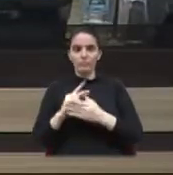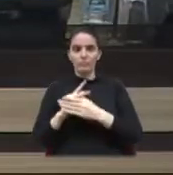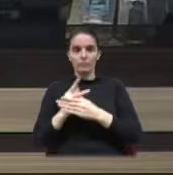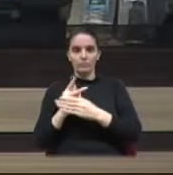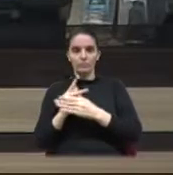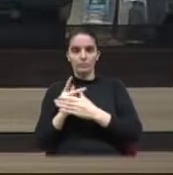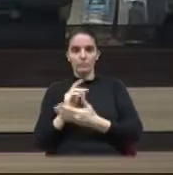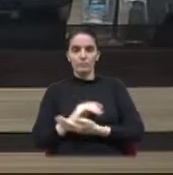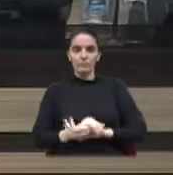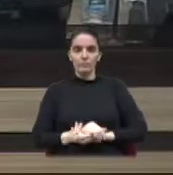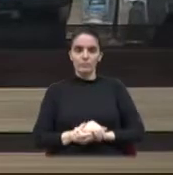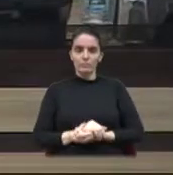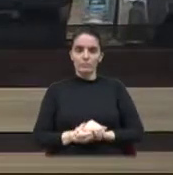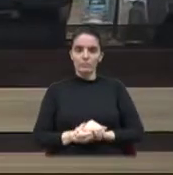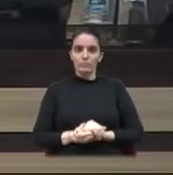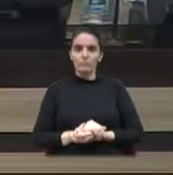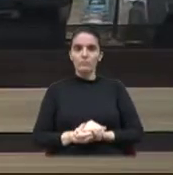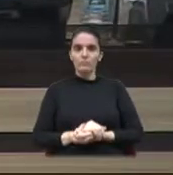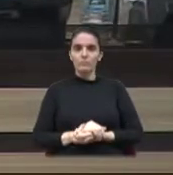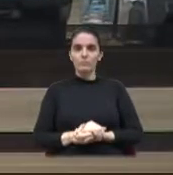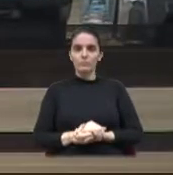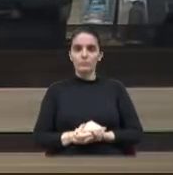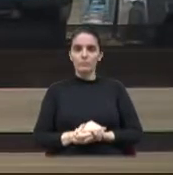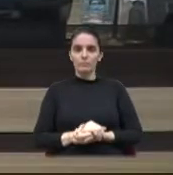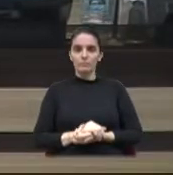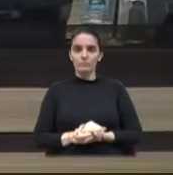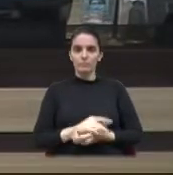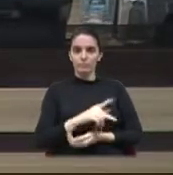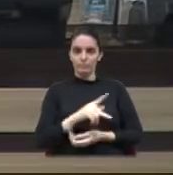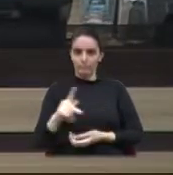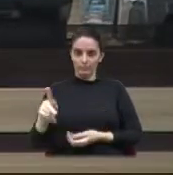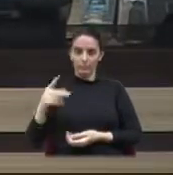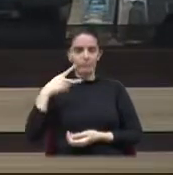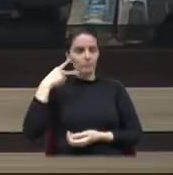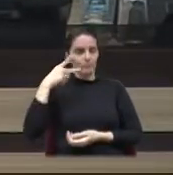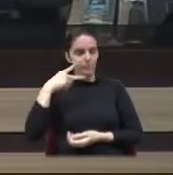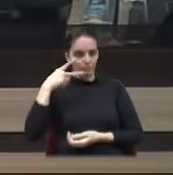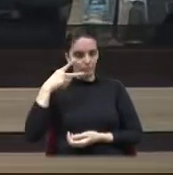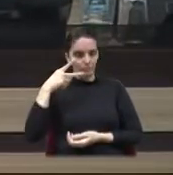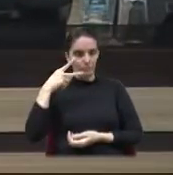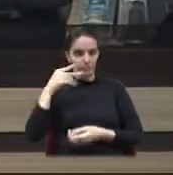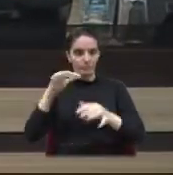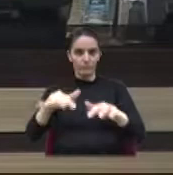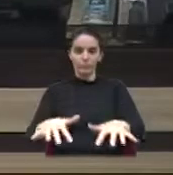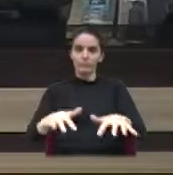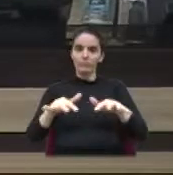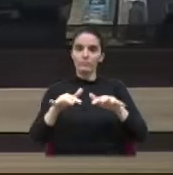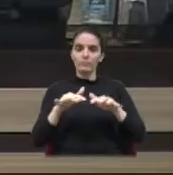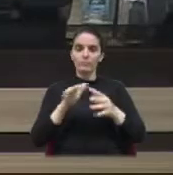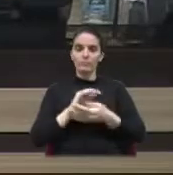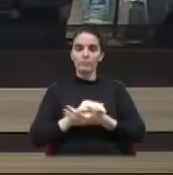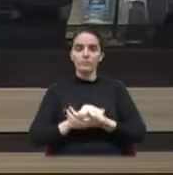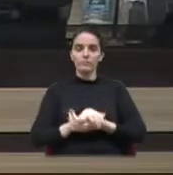vereador proponente Helder do Táxi. Senhor presidente, nobres amigos vereadores, pública que se encontra,